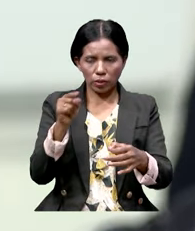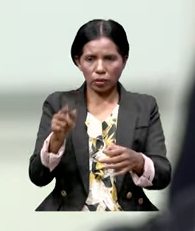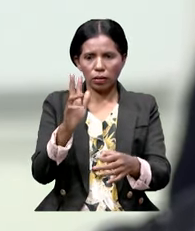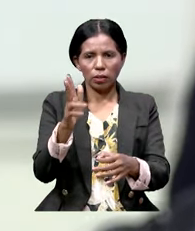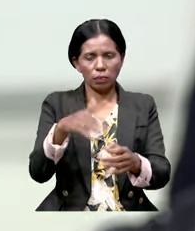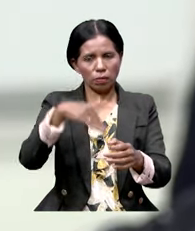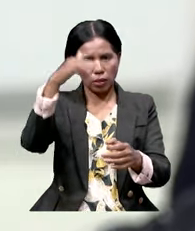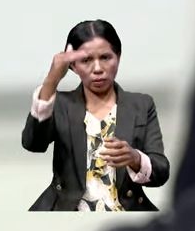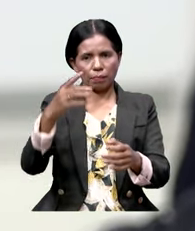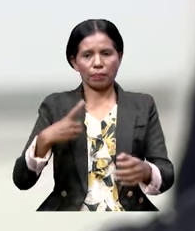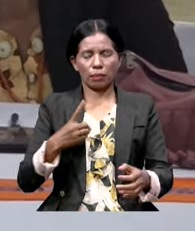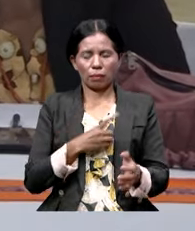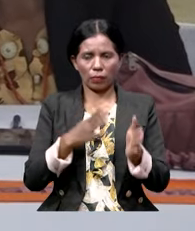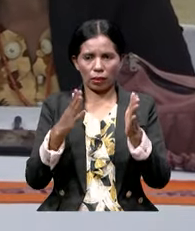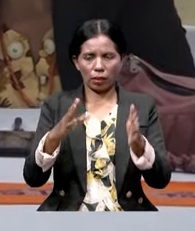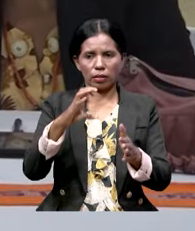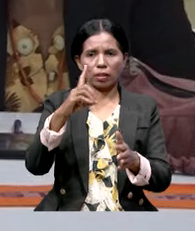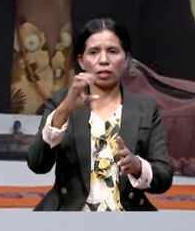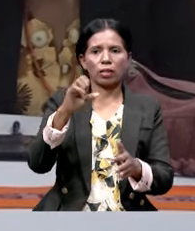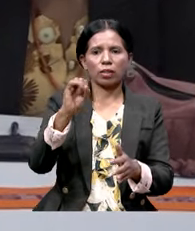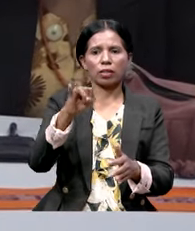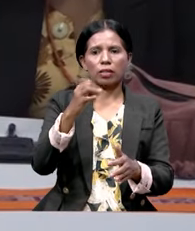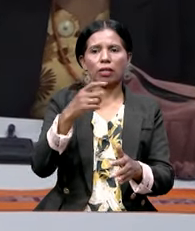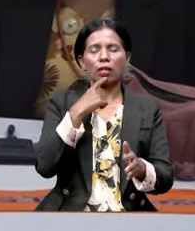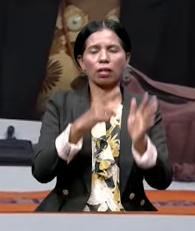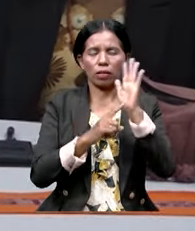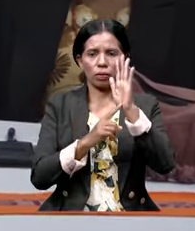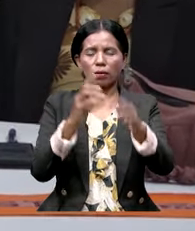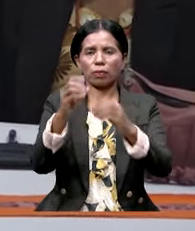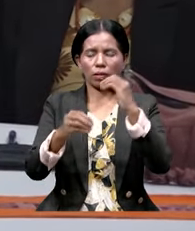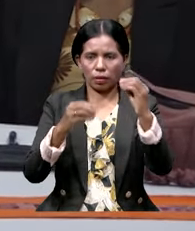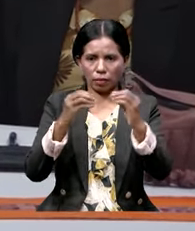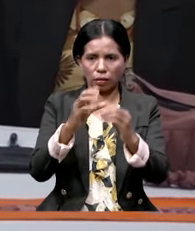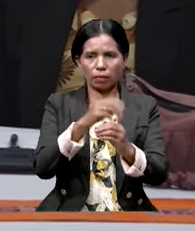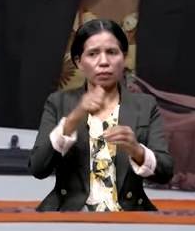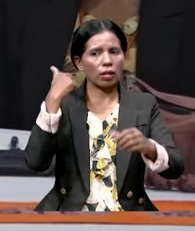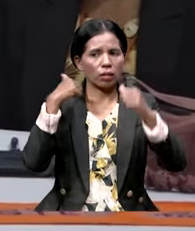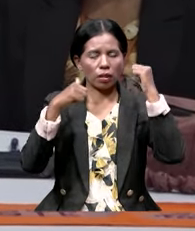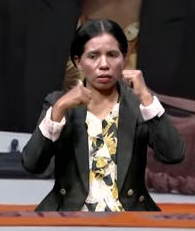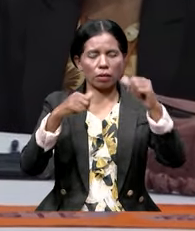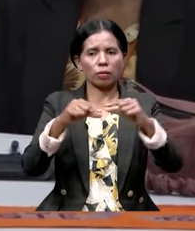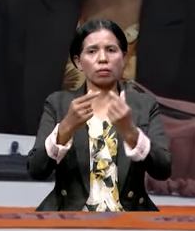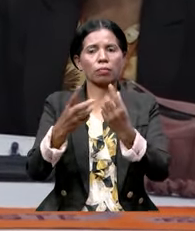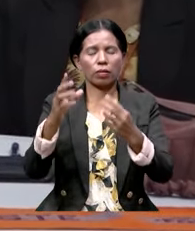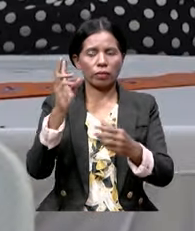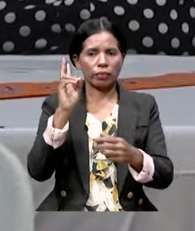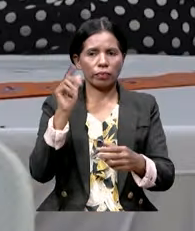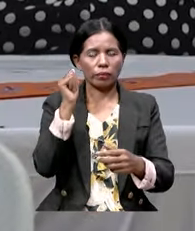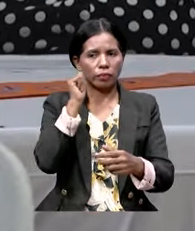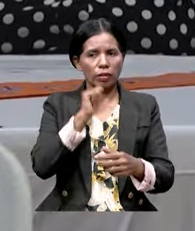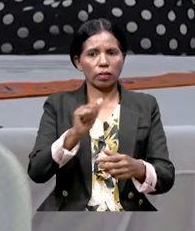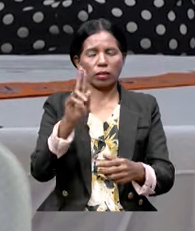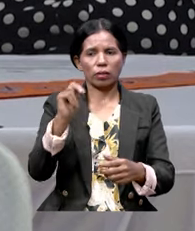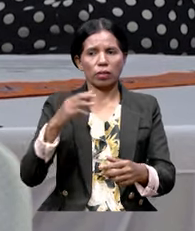baleten. Deputada Sedelizia Faria Hato questão ne, o Anhira participa atividade rede feto no UN Women, com a